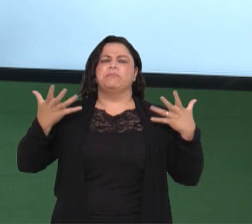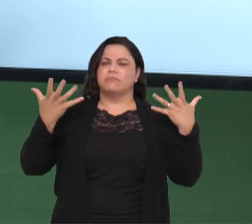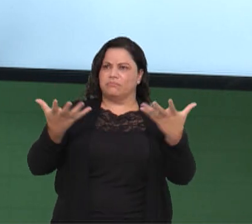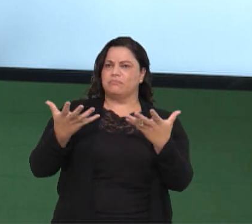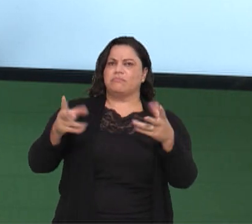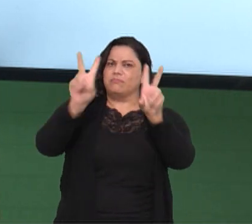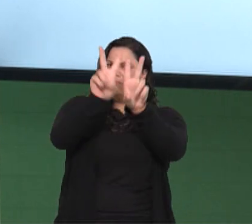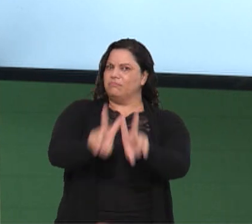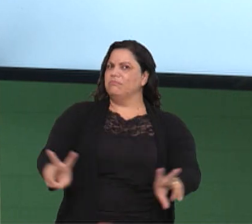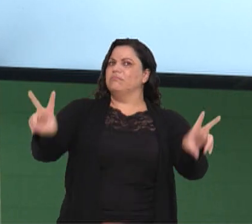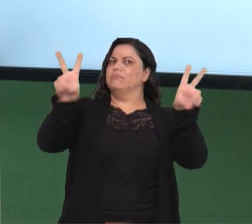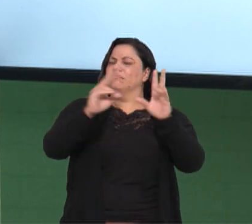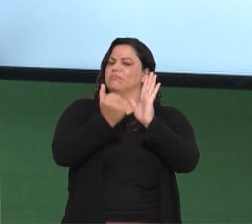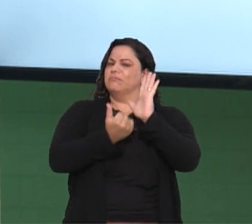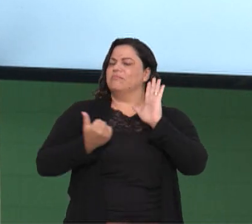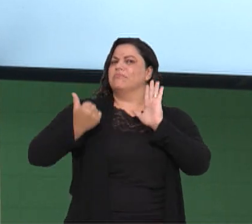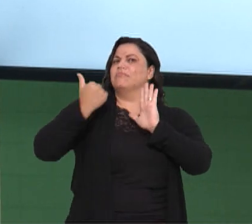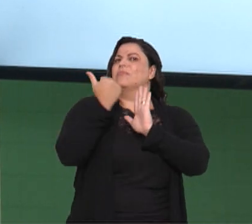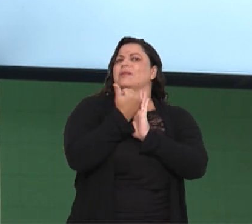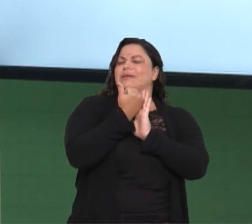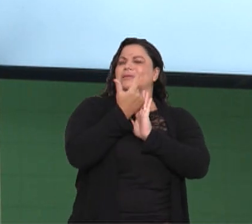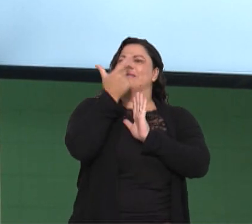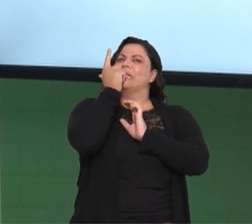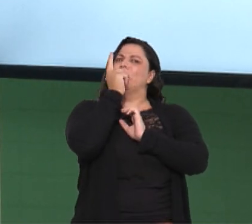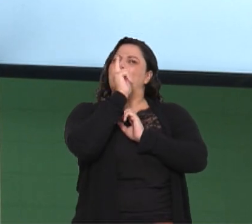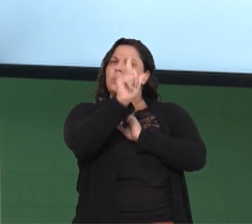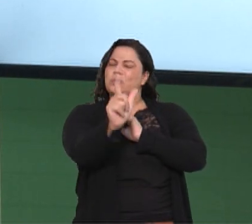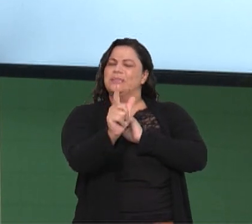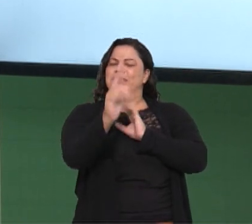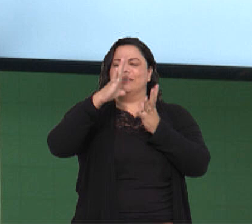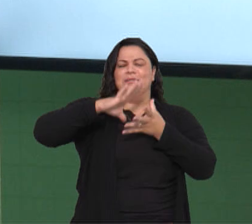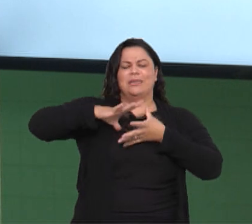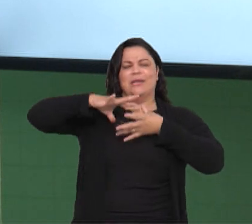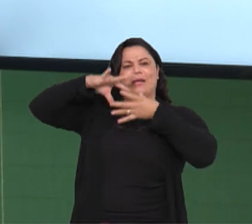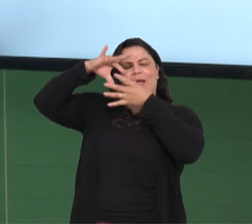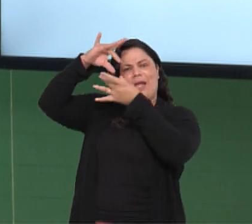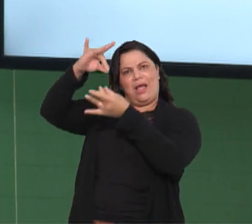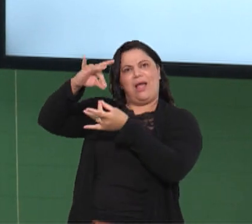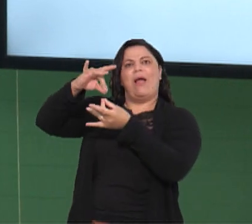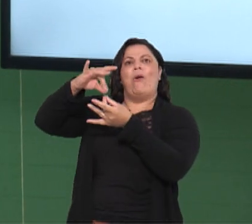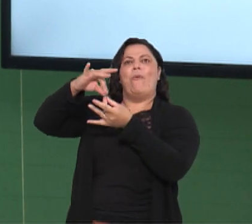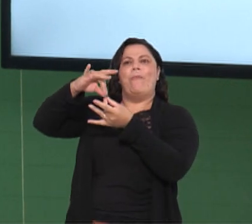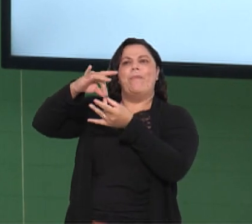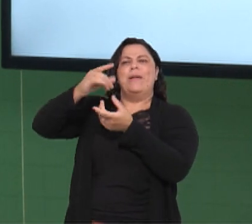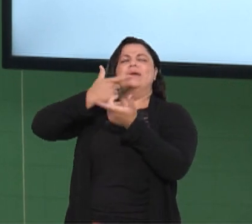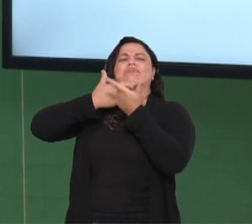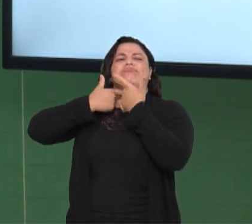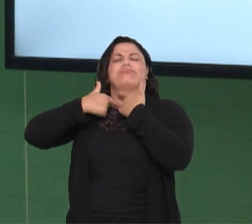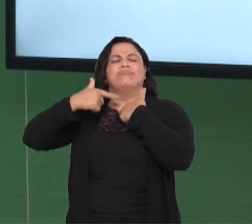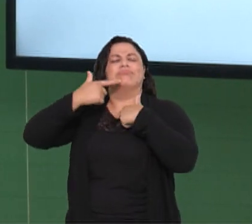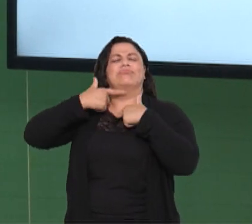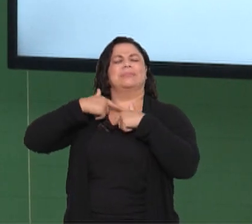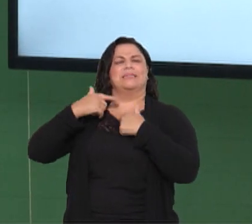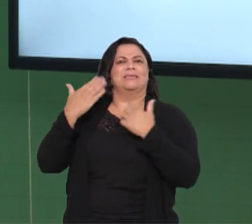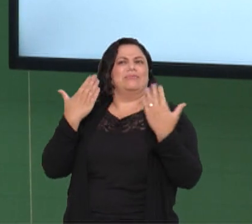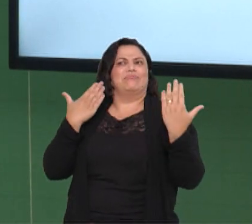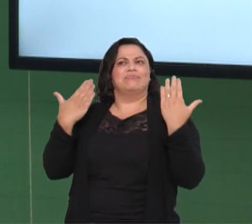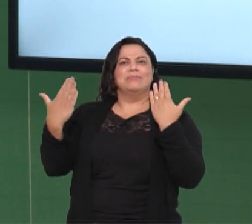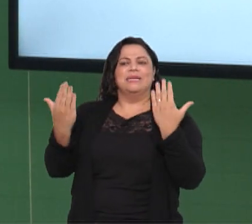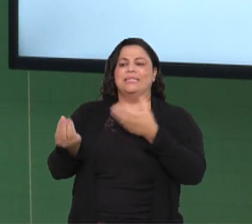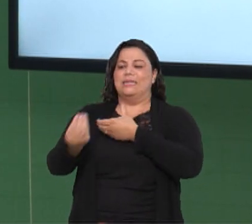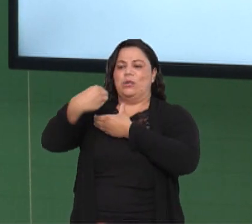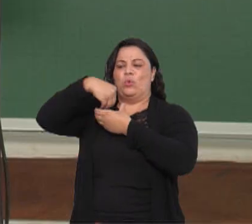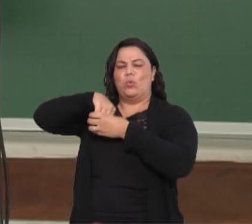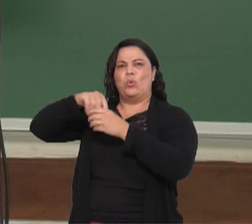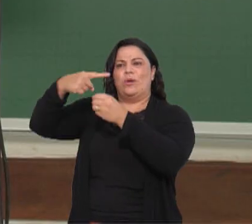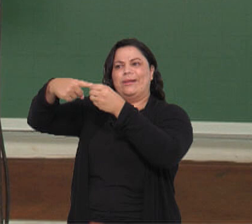o máximo que ela consegue é, com a alma apetitiva, atingir a temperança, e ela ser colocada nessa cidade